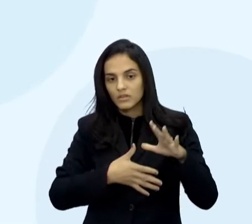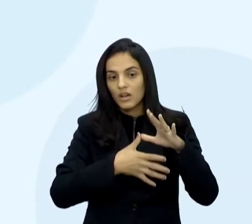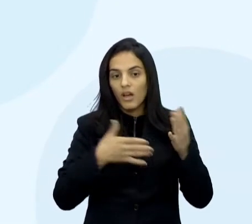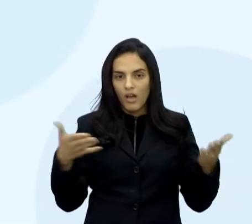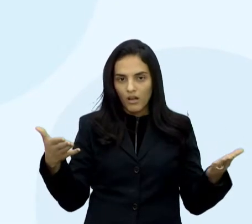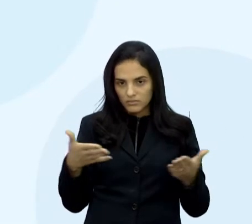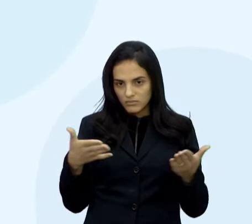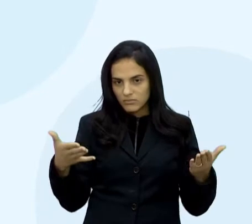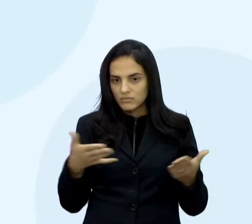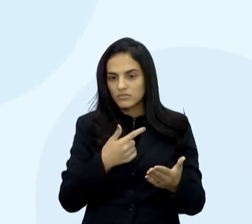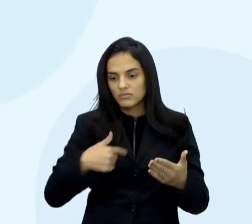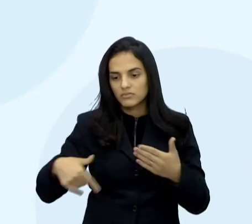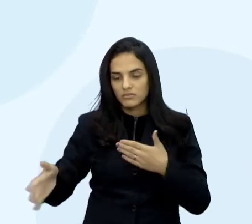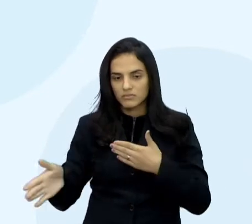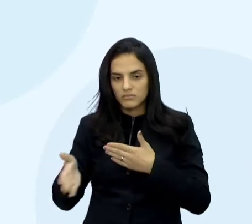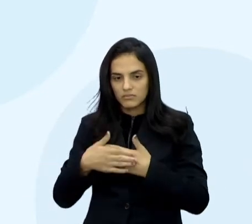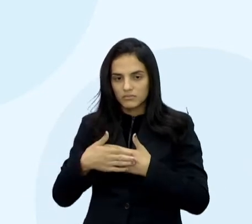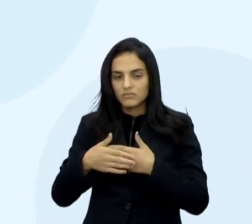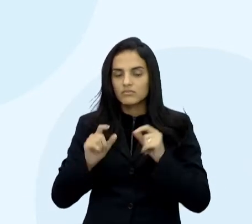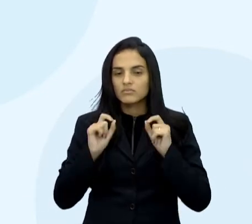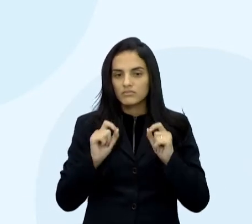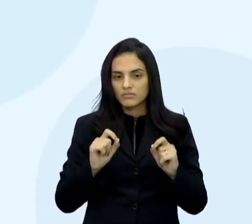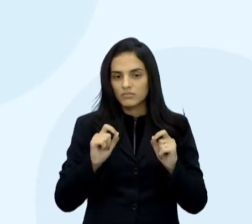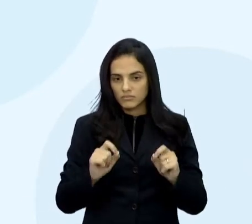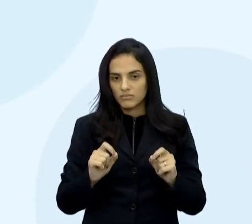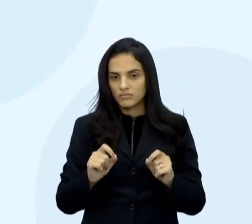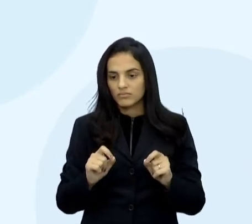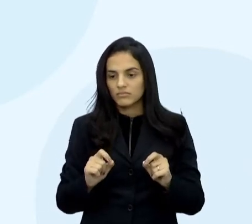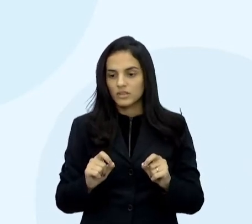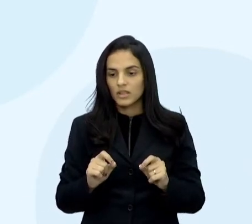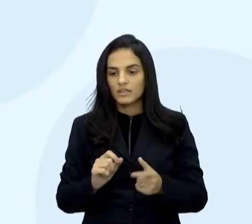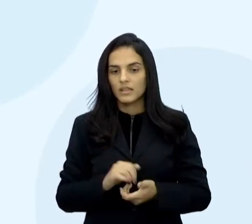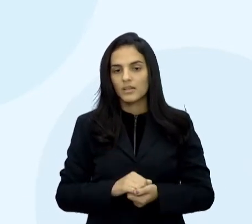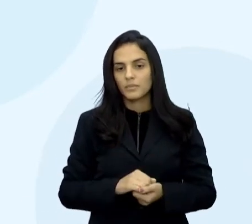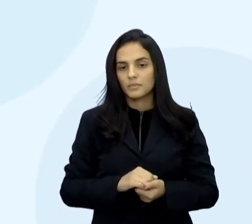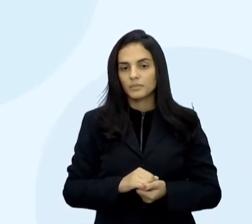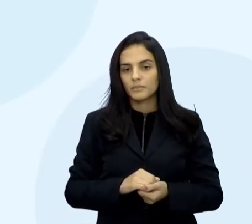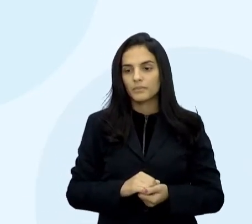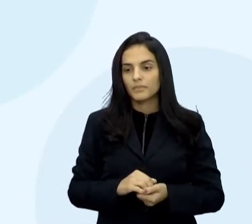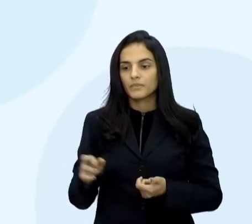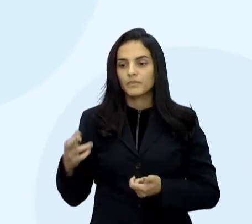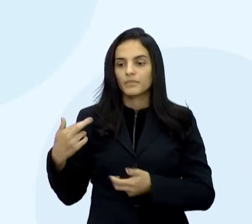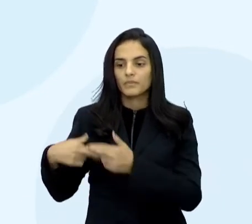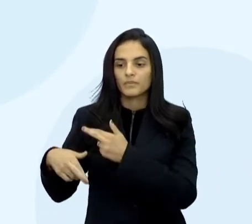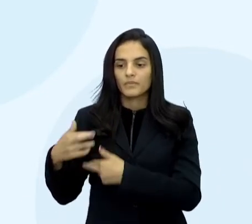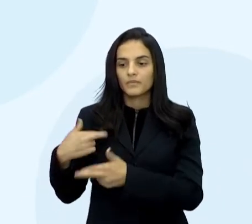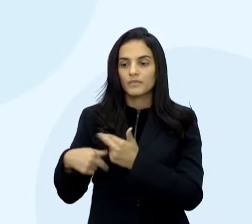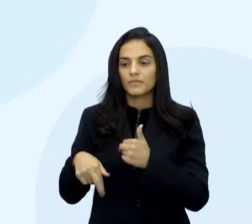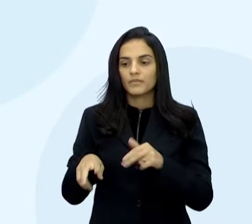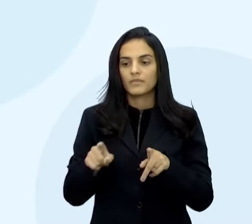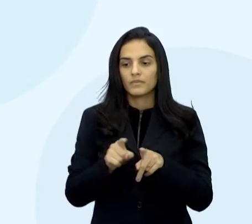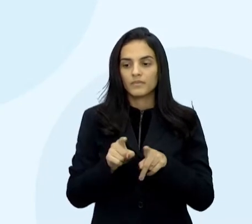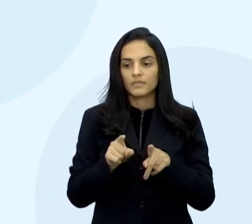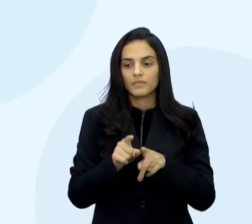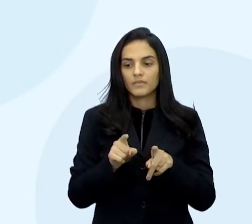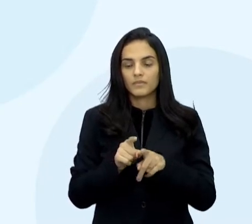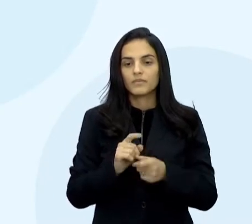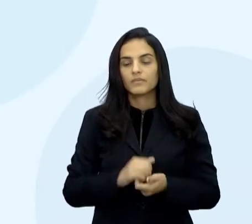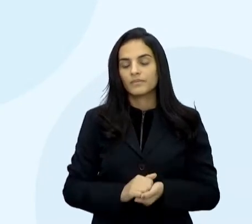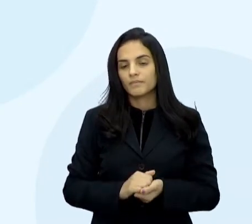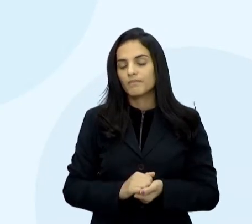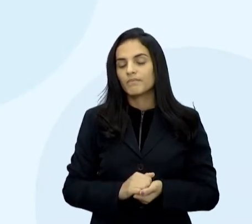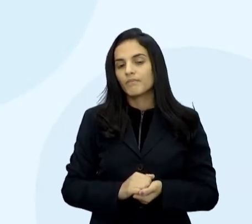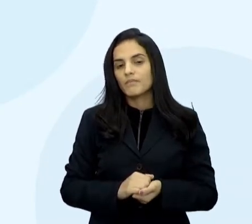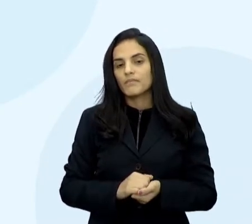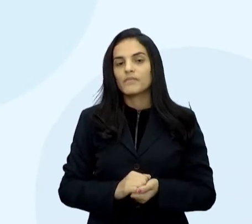para a gente fechar, então a dimensão natural do território está relacionada às características geográficas